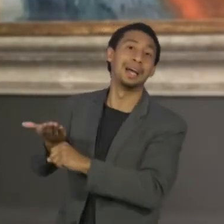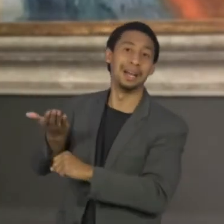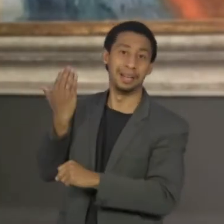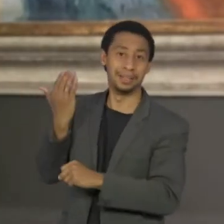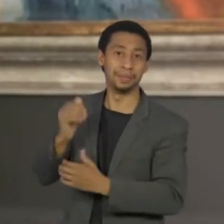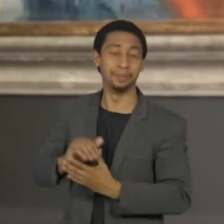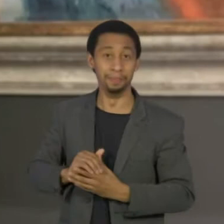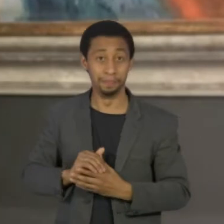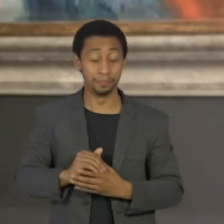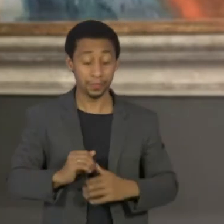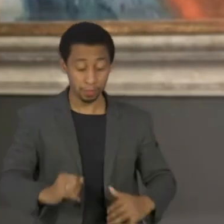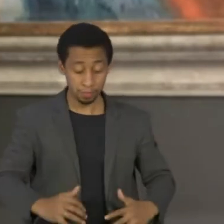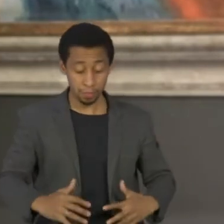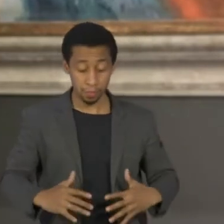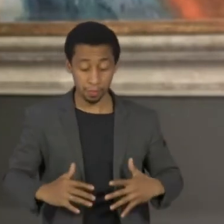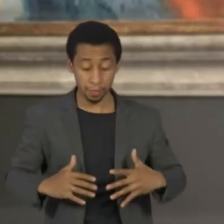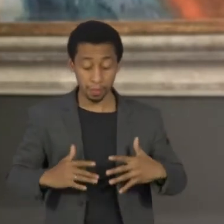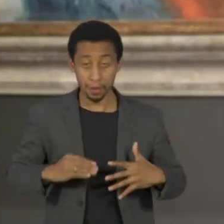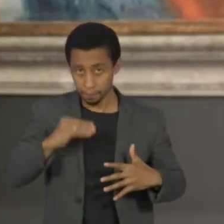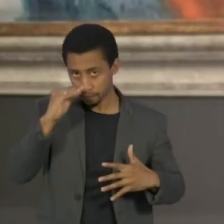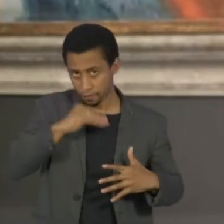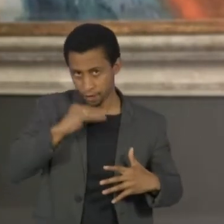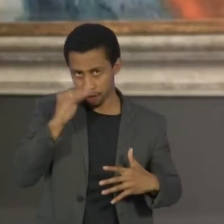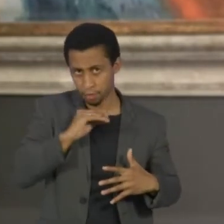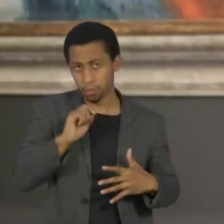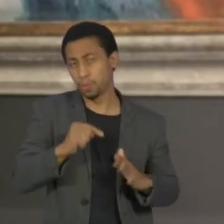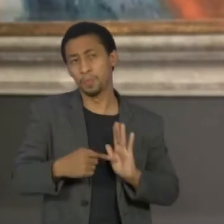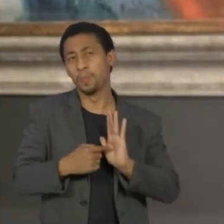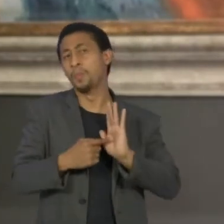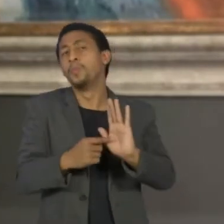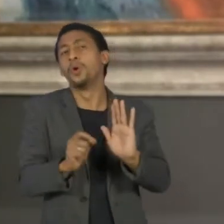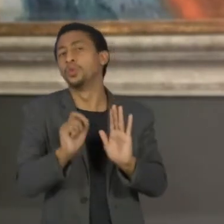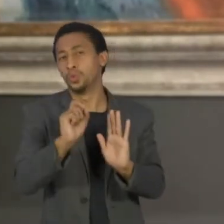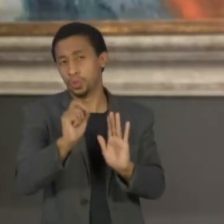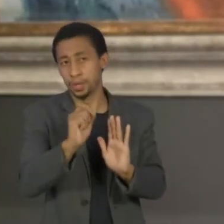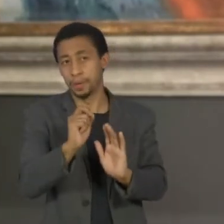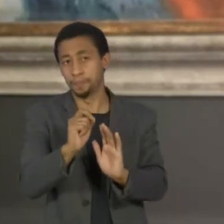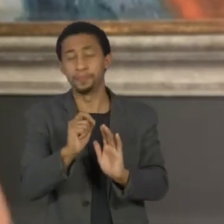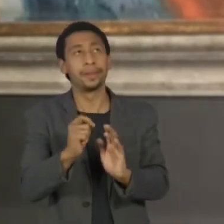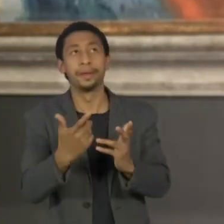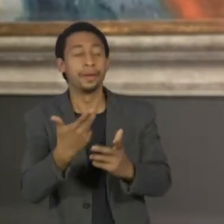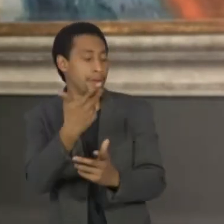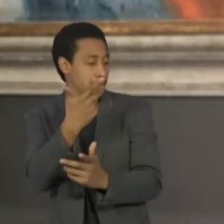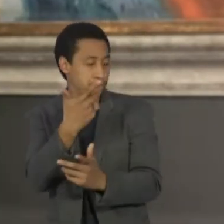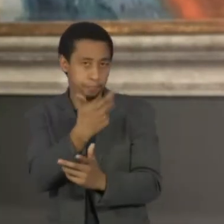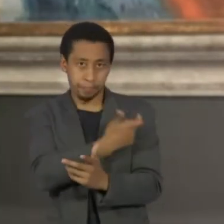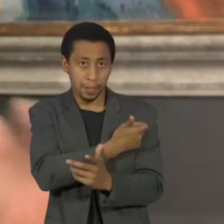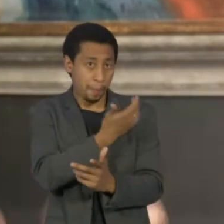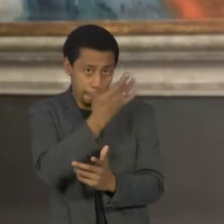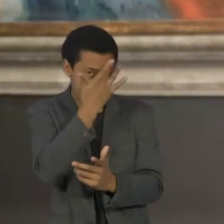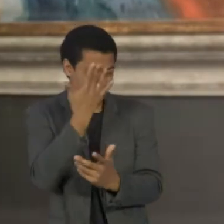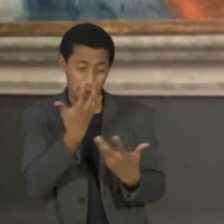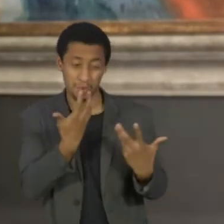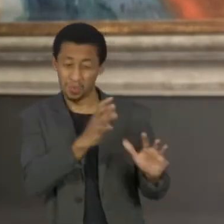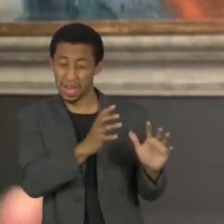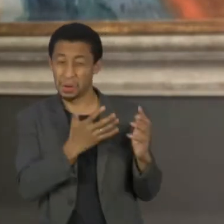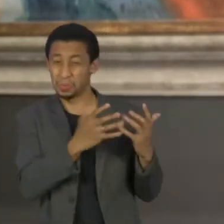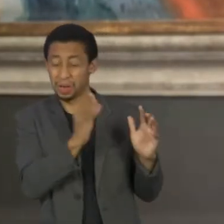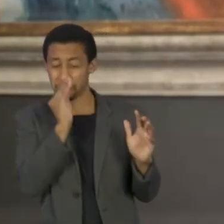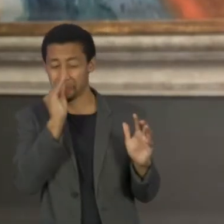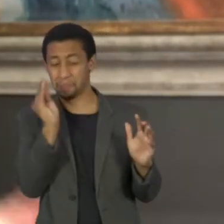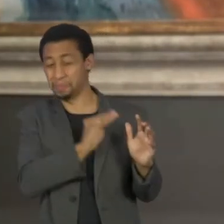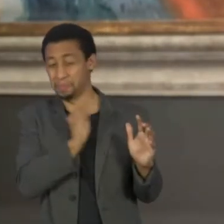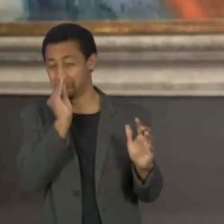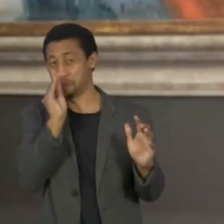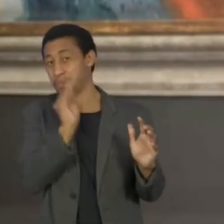fenômeno que chama hesitação em vacinar. É um fenômeno mundial, que é multifatorial. Passa desde a confiança